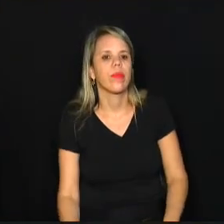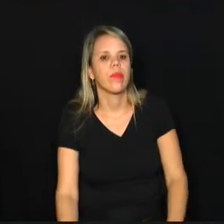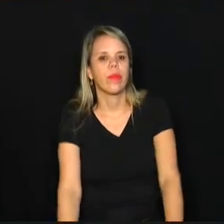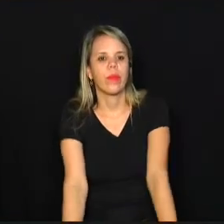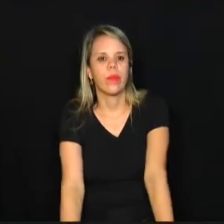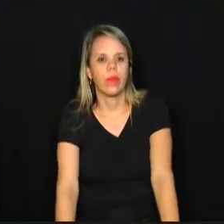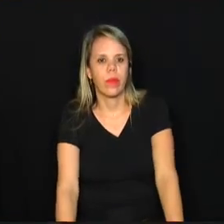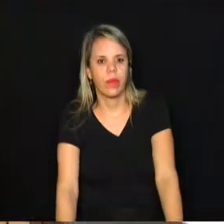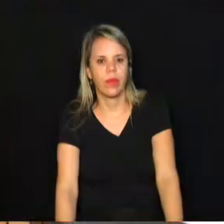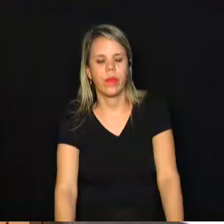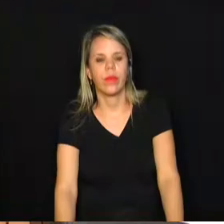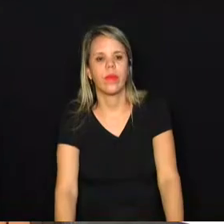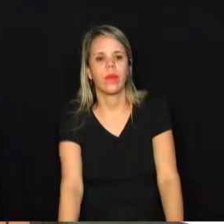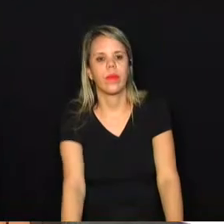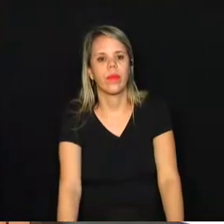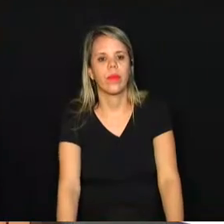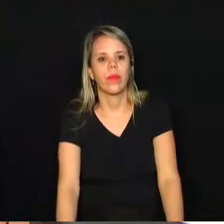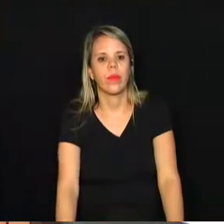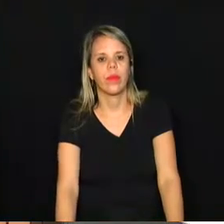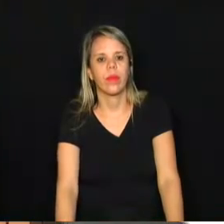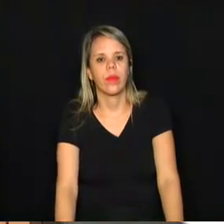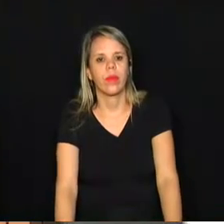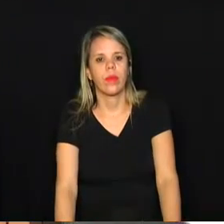Muito obrigado, doutor Caiado.